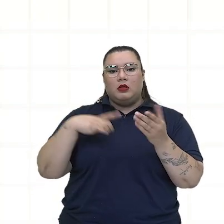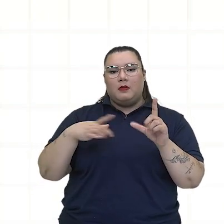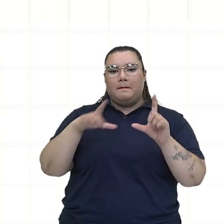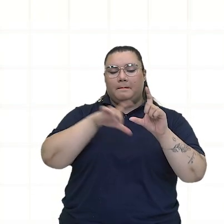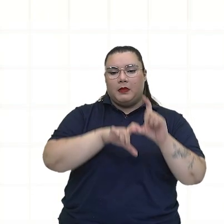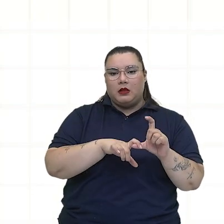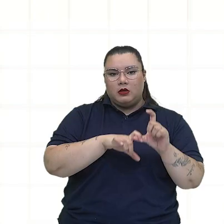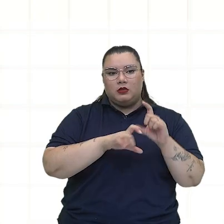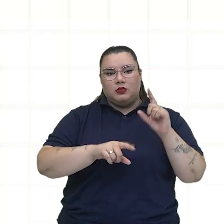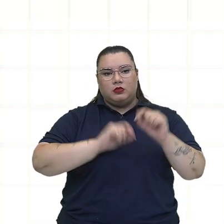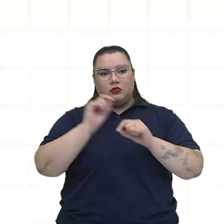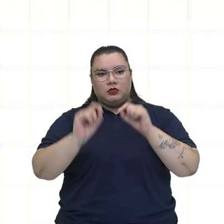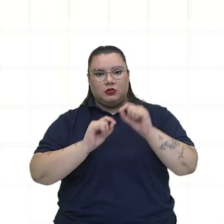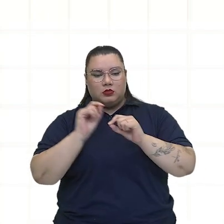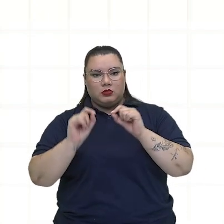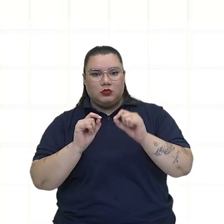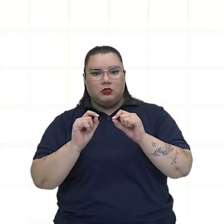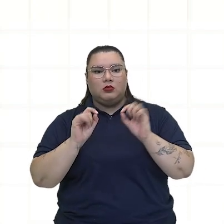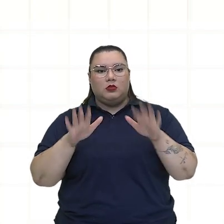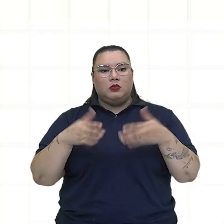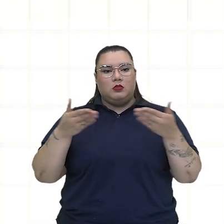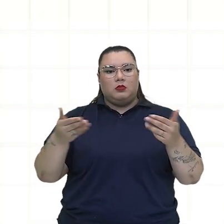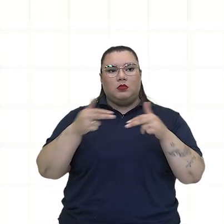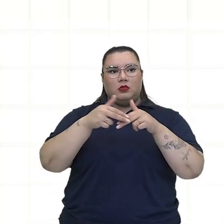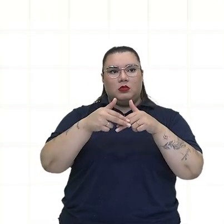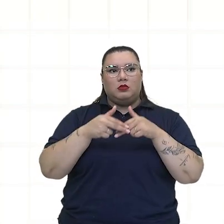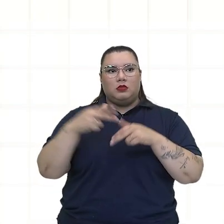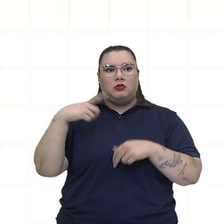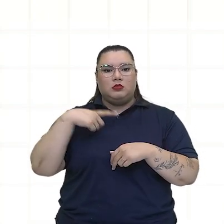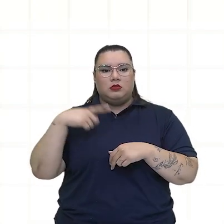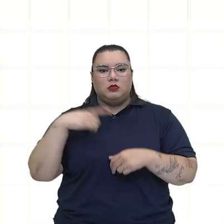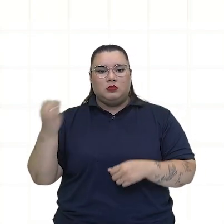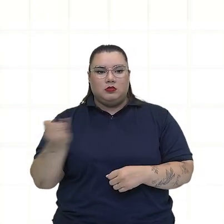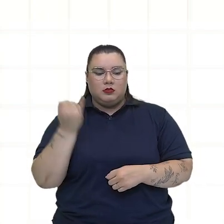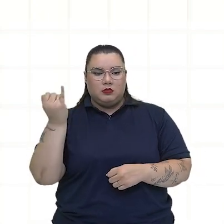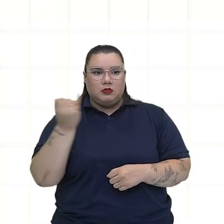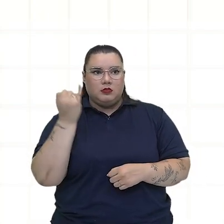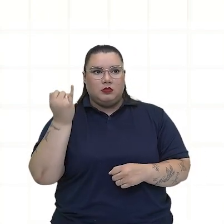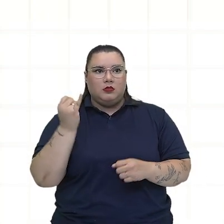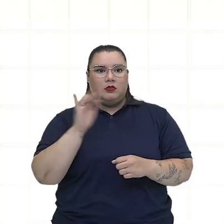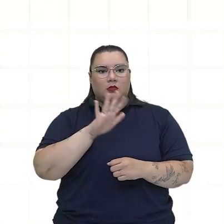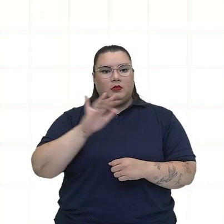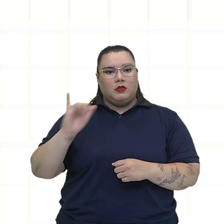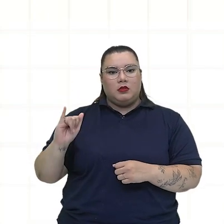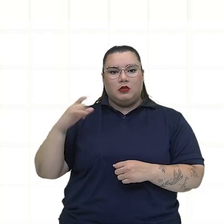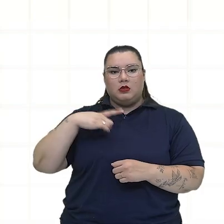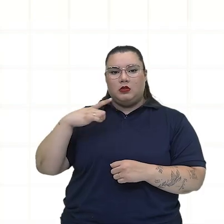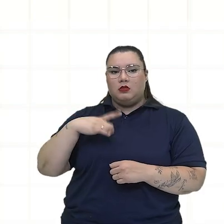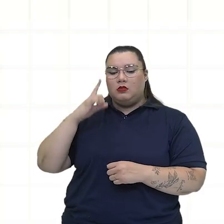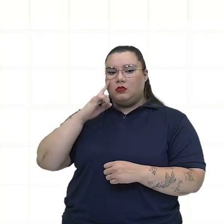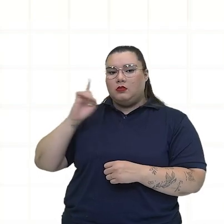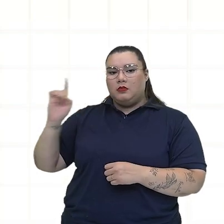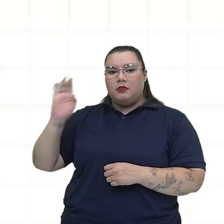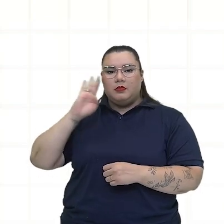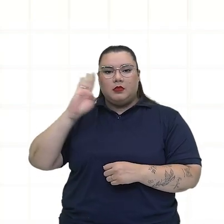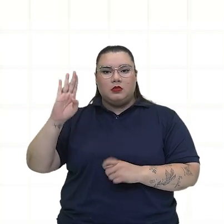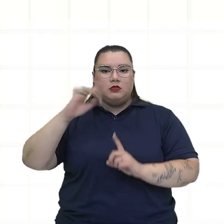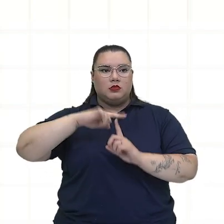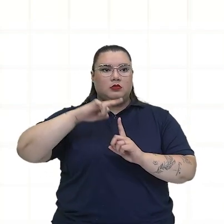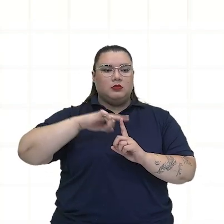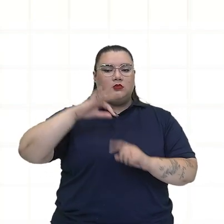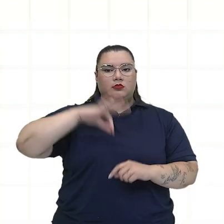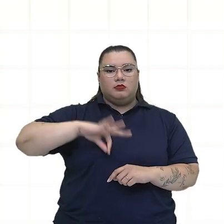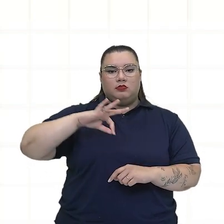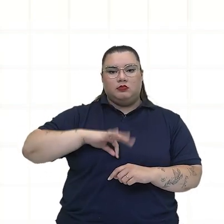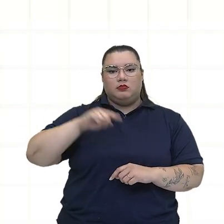dependendo dessa atividade. Por isso que ela acaba sendo importante, porque ela vai se tornar, então, a principal fonte